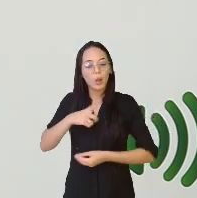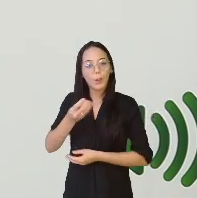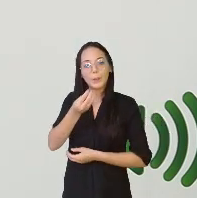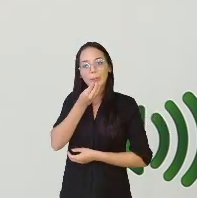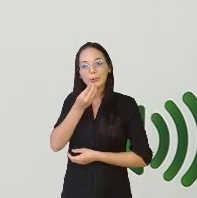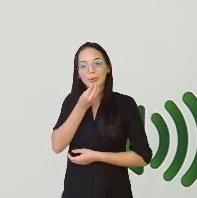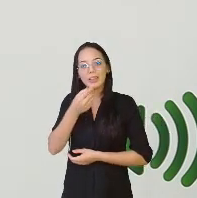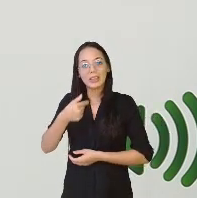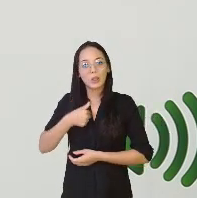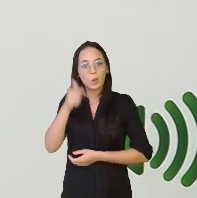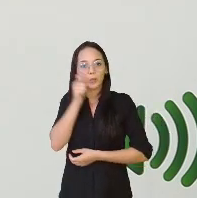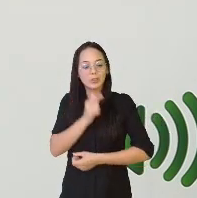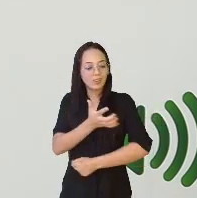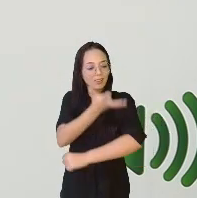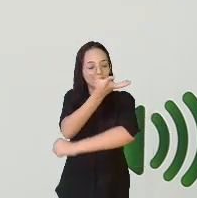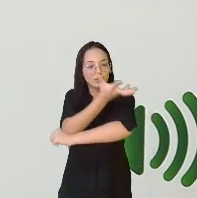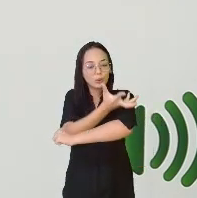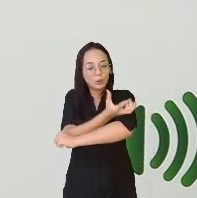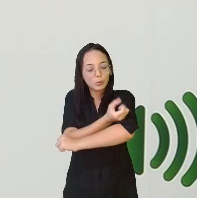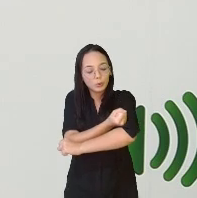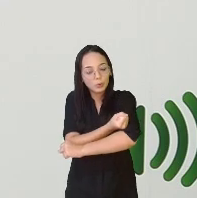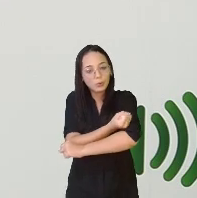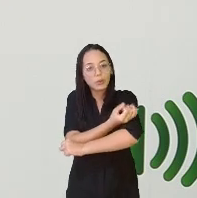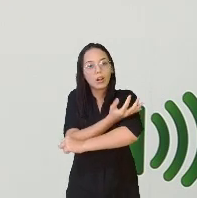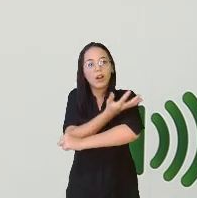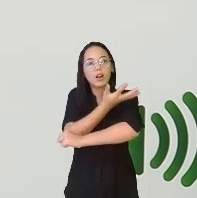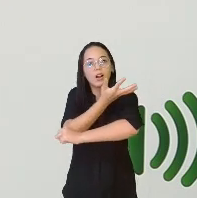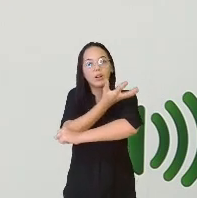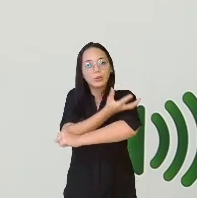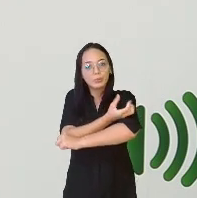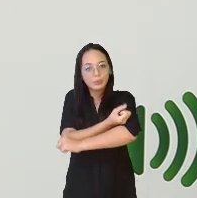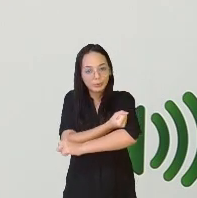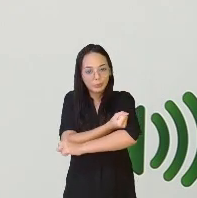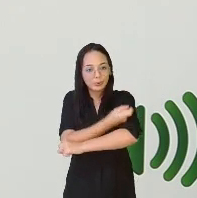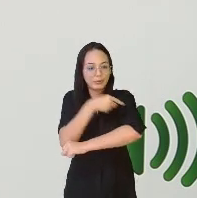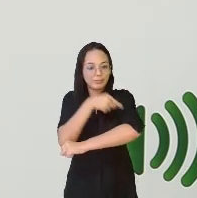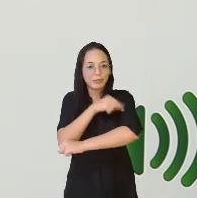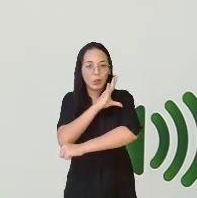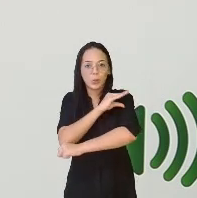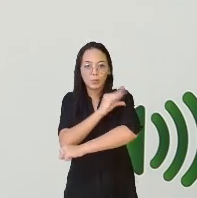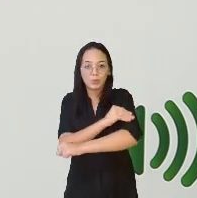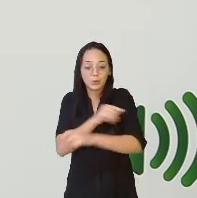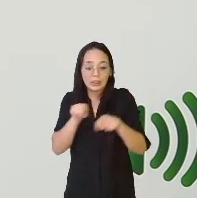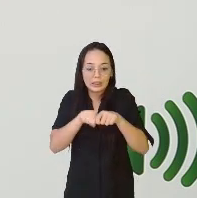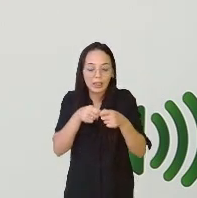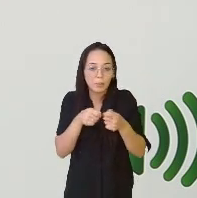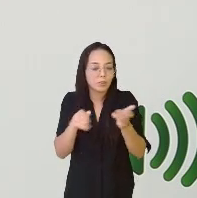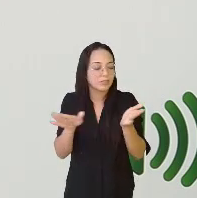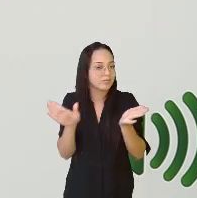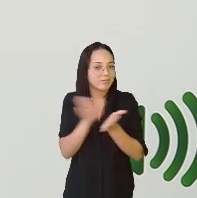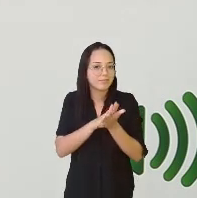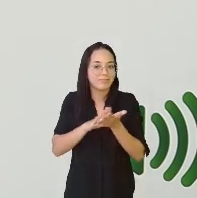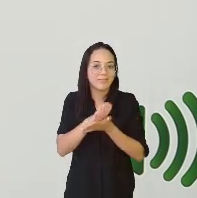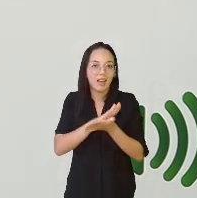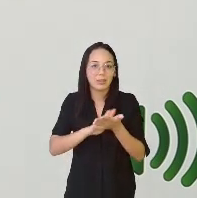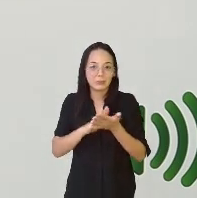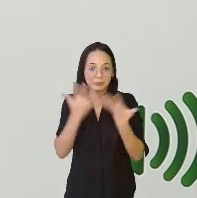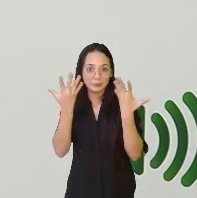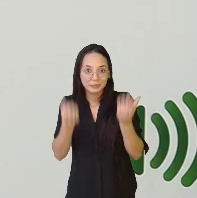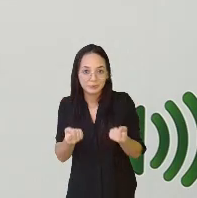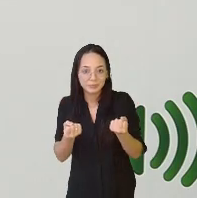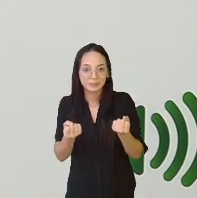oportunidade de eu contrair e relaxar a minha estrutura muscular sem quebrar, certo? Vamos